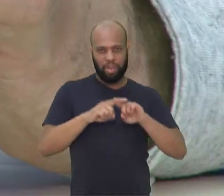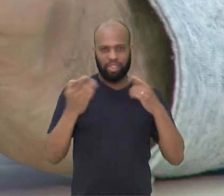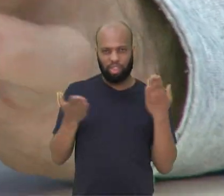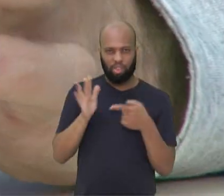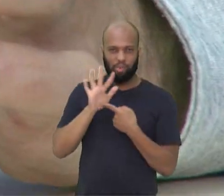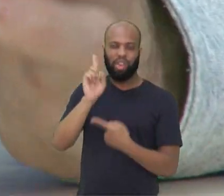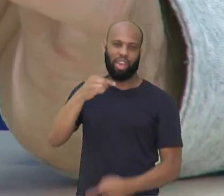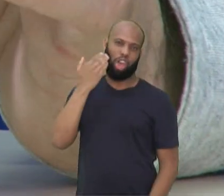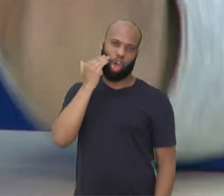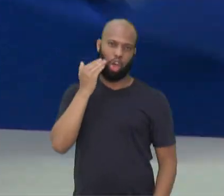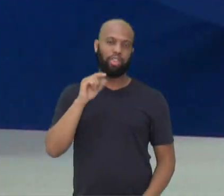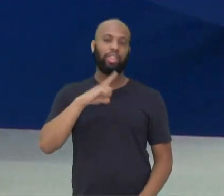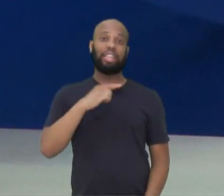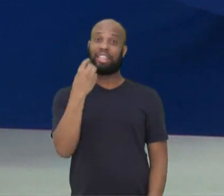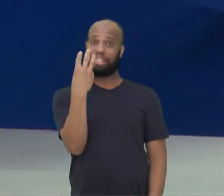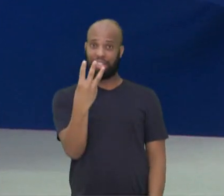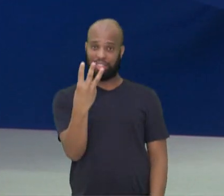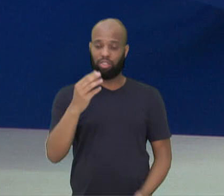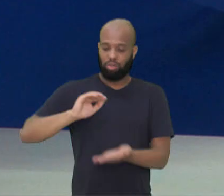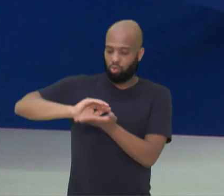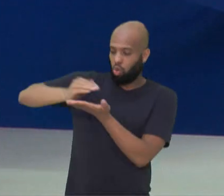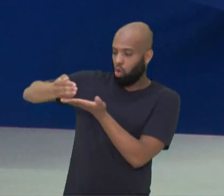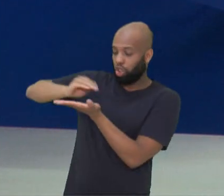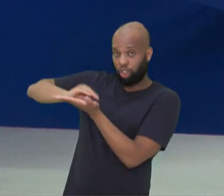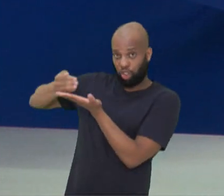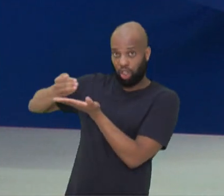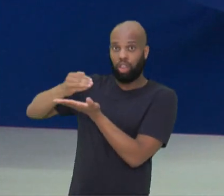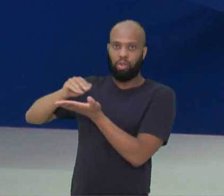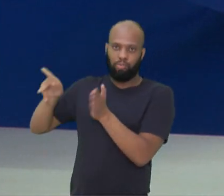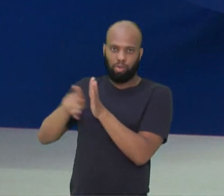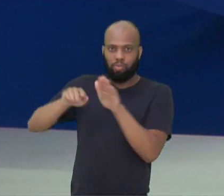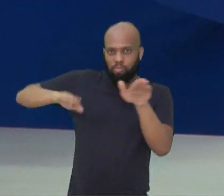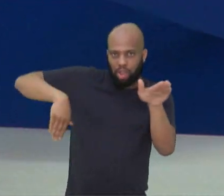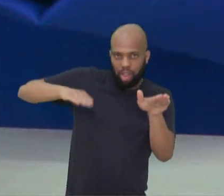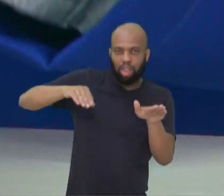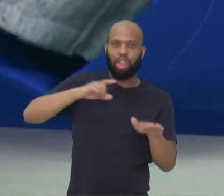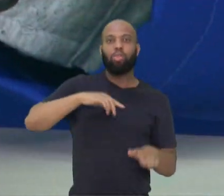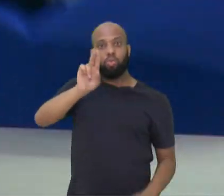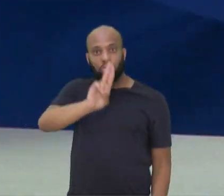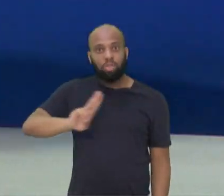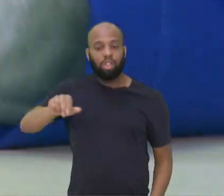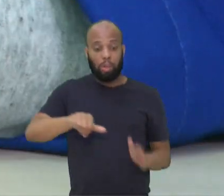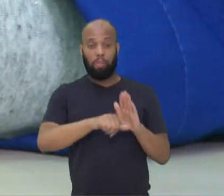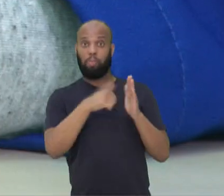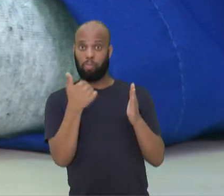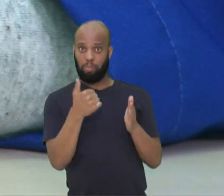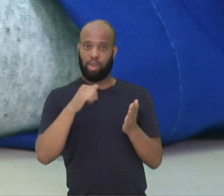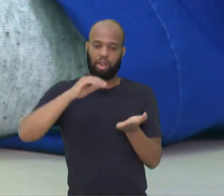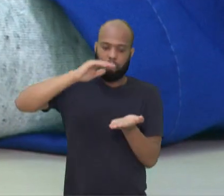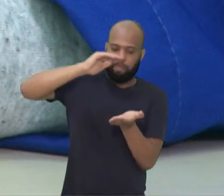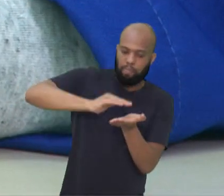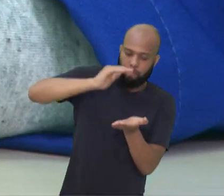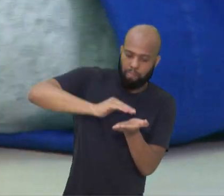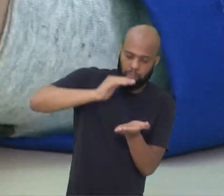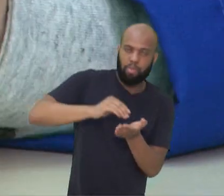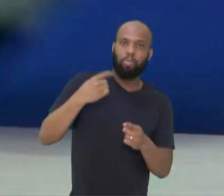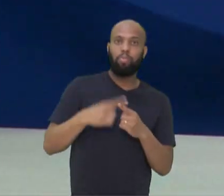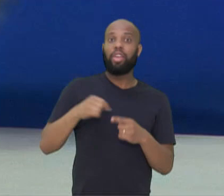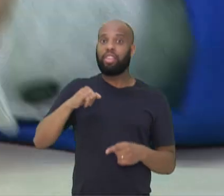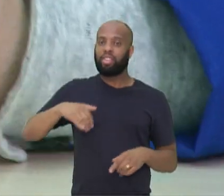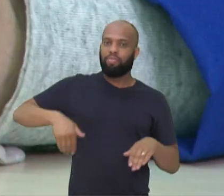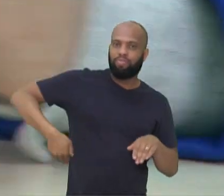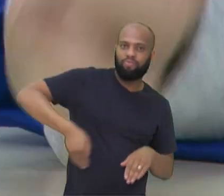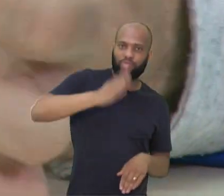que eu coloquei 3 conchas. Eu deixei a primeira para vocês verem como que eu coloquei, eu só pressionei, então quem vai para a praia e tem